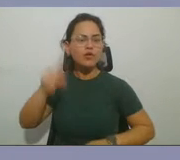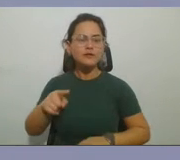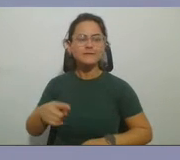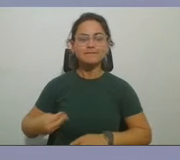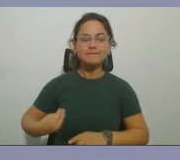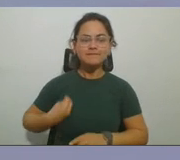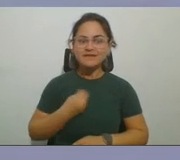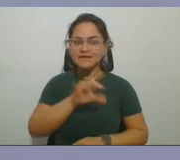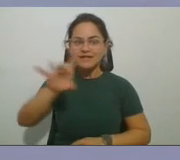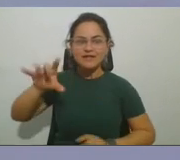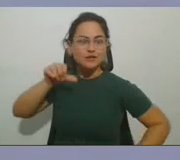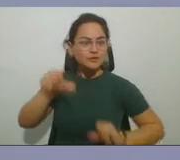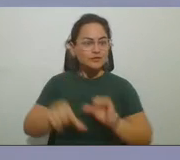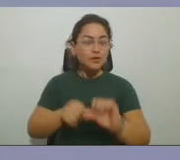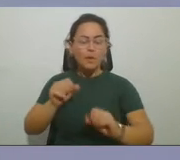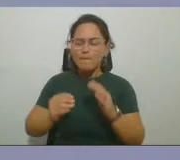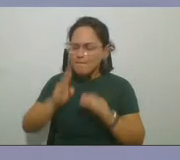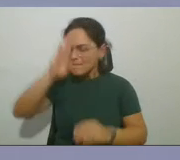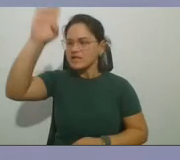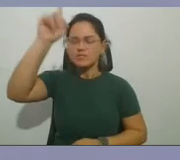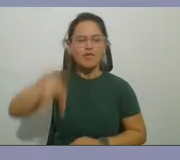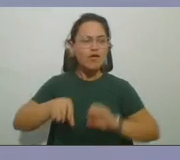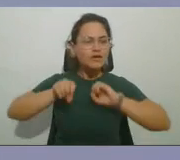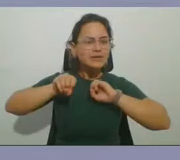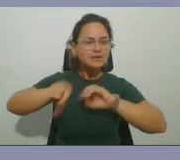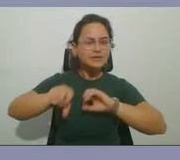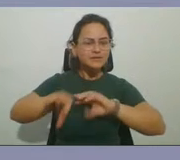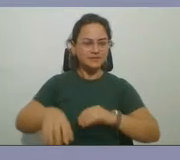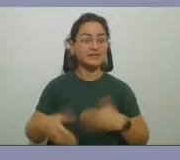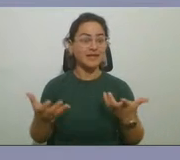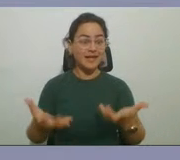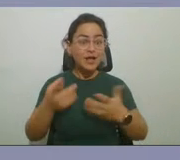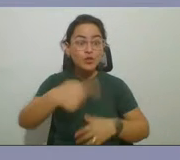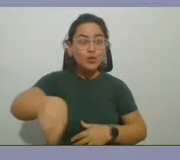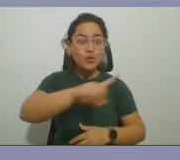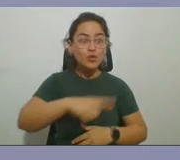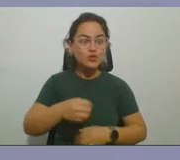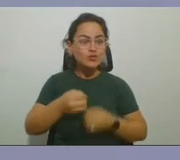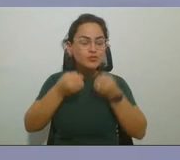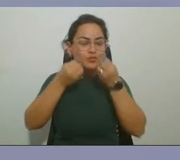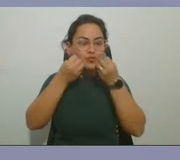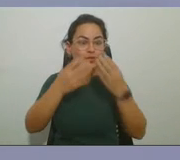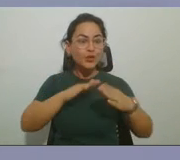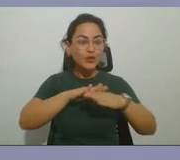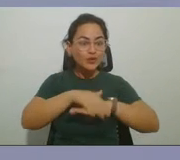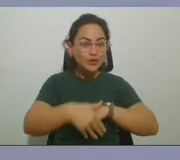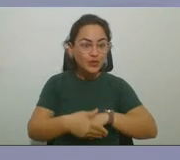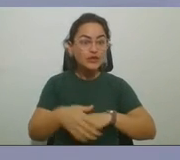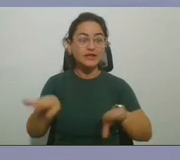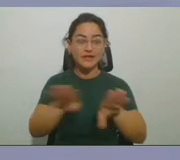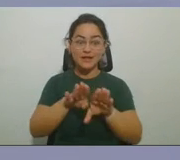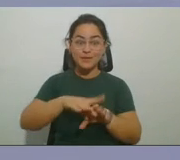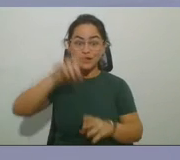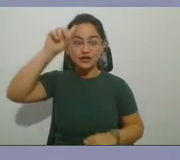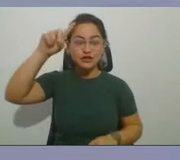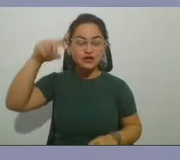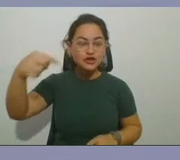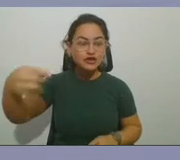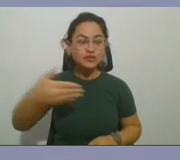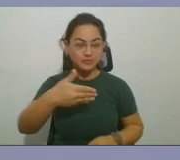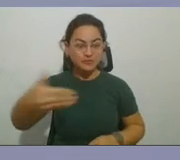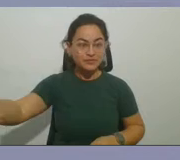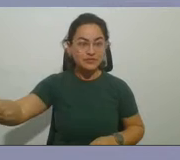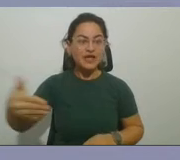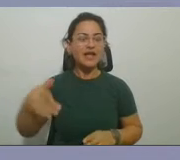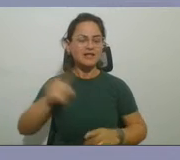condutor a educação. Desejo a todos excelente noite e profícuos dias de diálogos, reflexões, construções